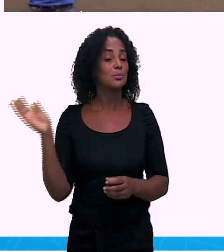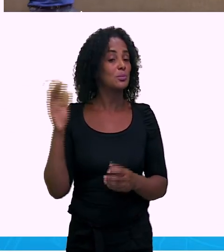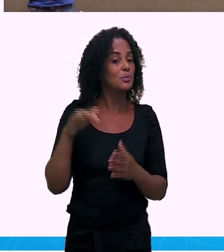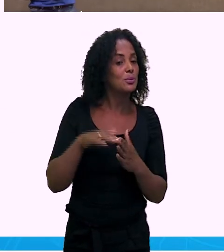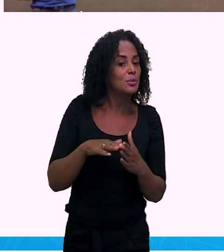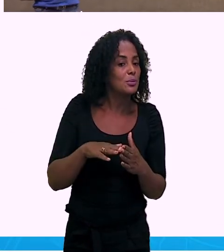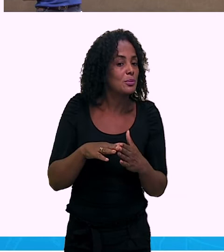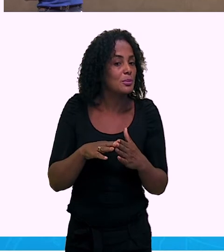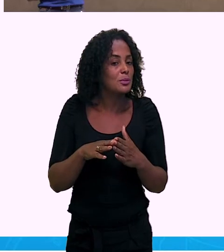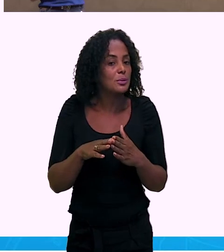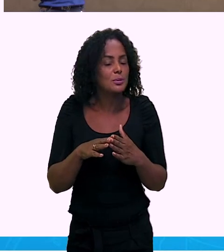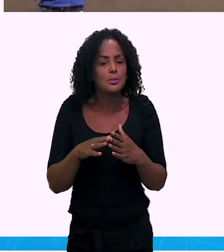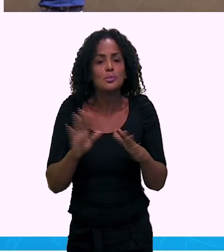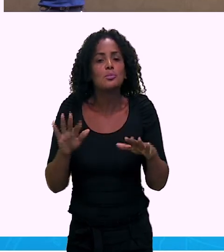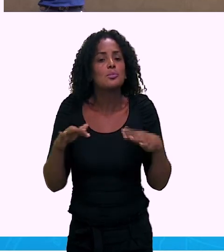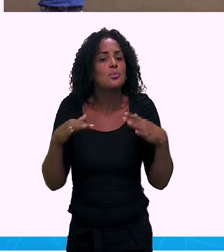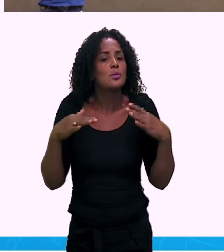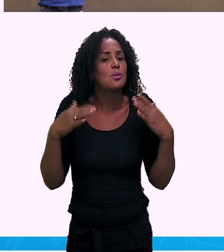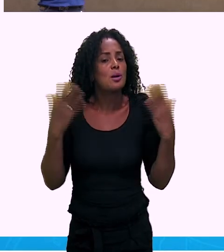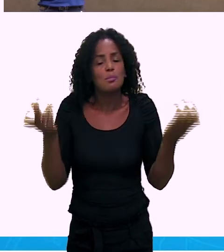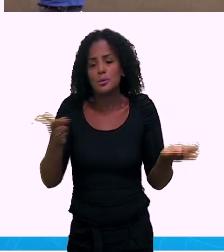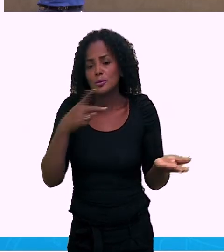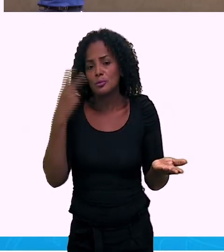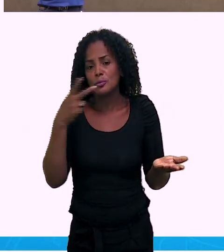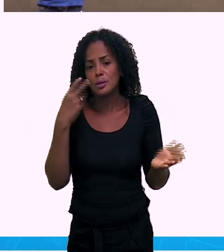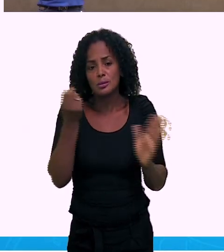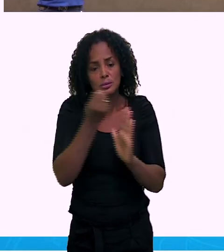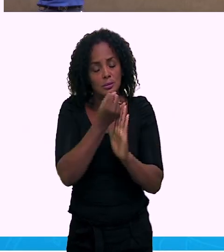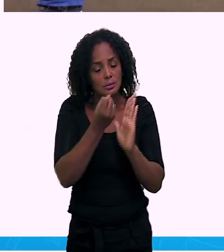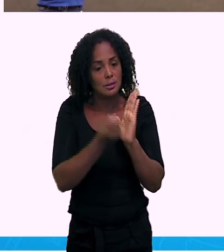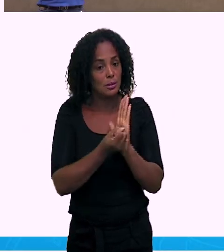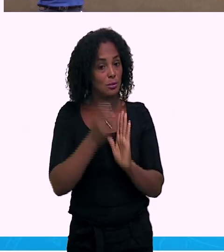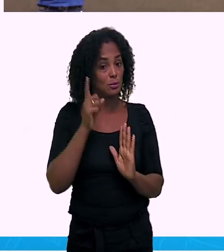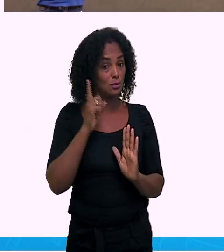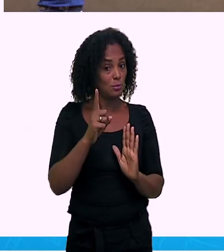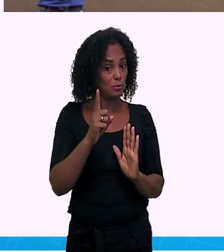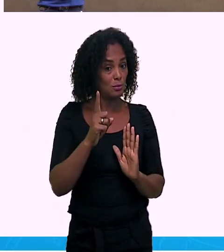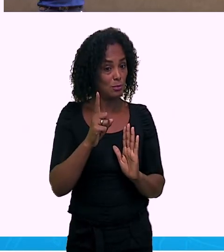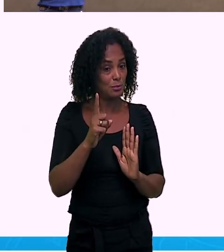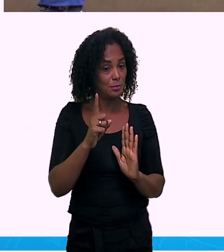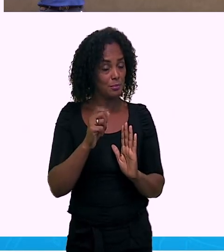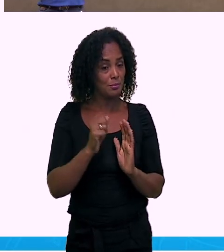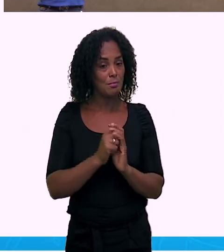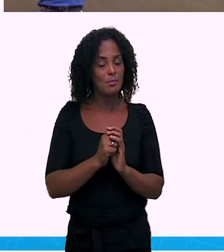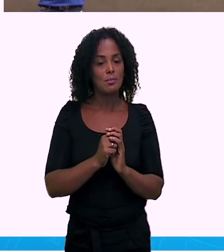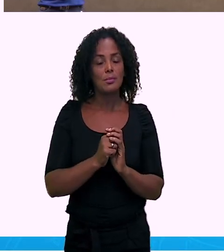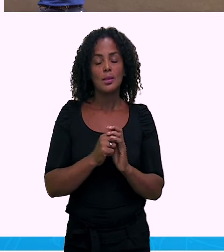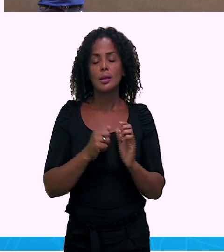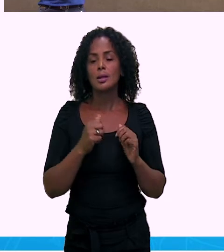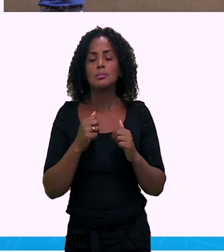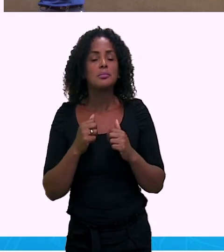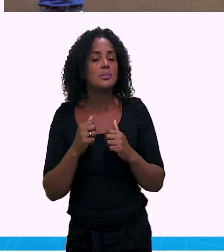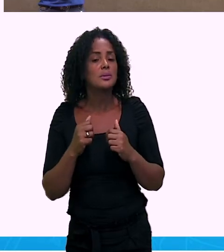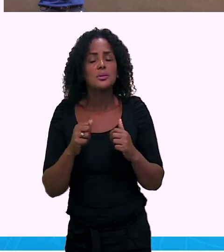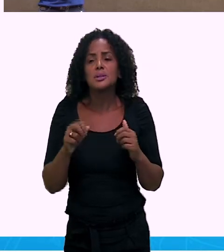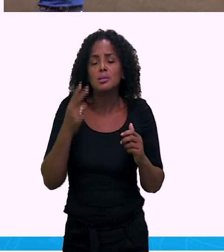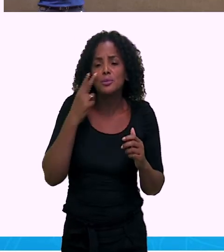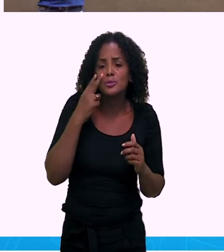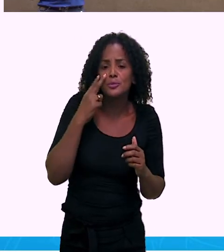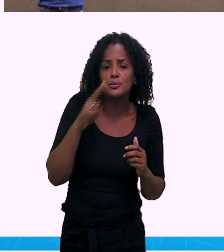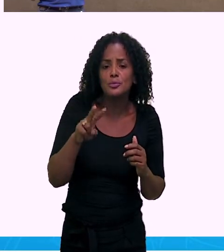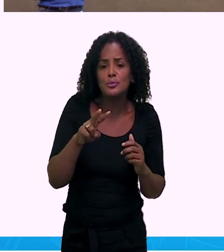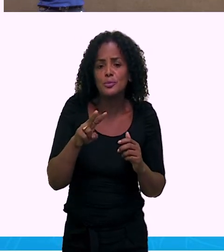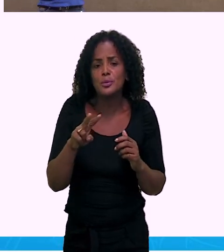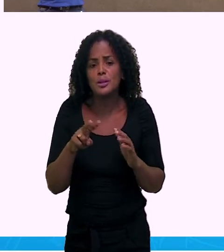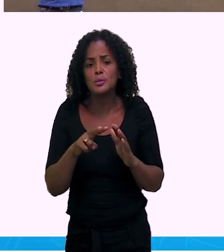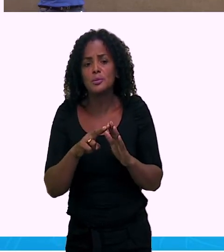aqui, quando nos referimos ao século I, estamos focados nos acontecimentos